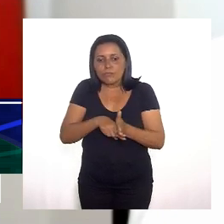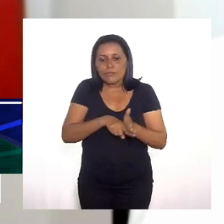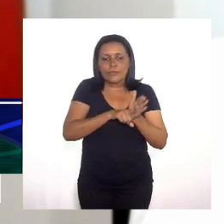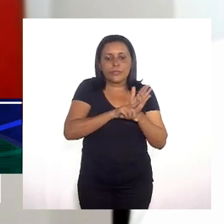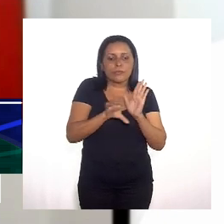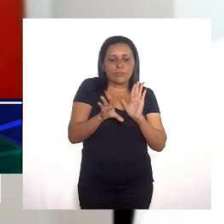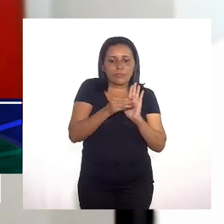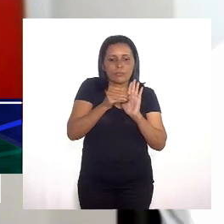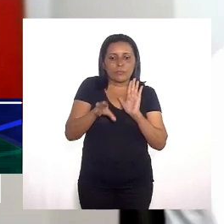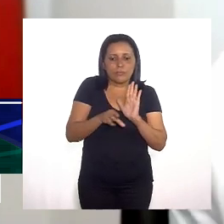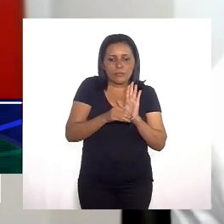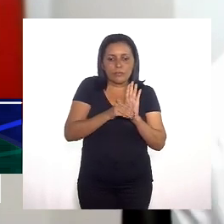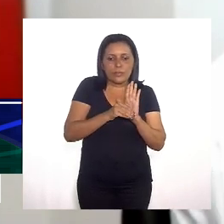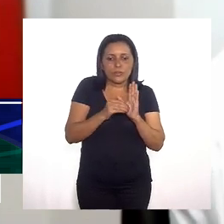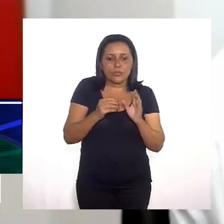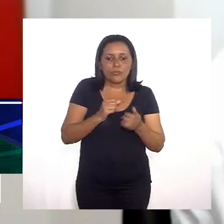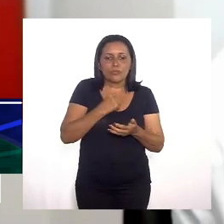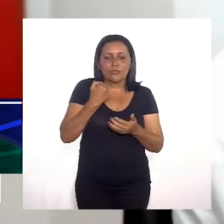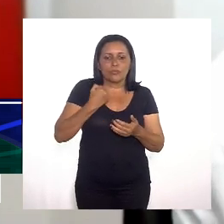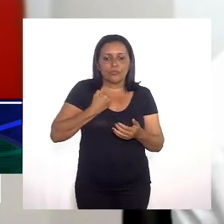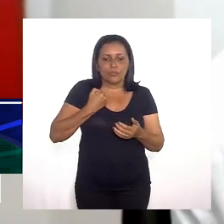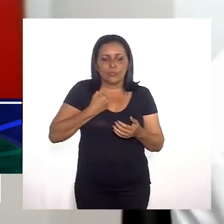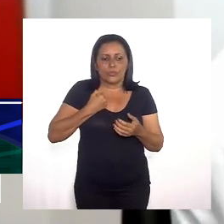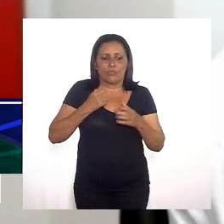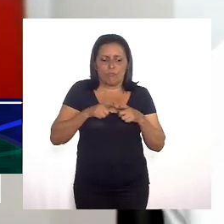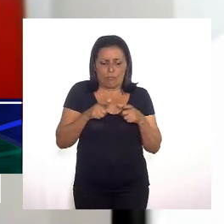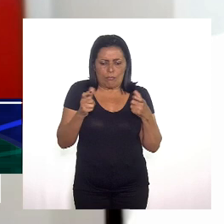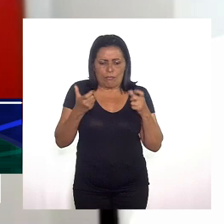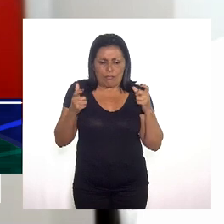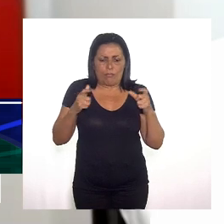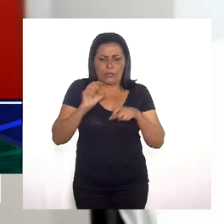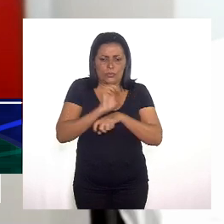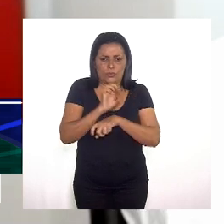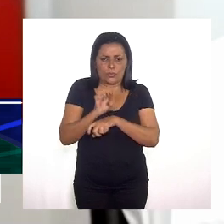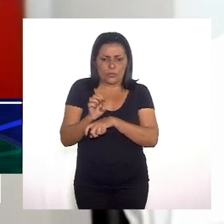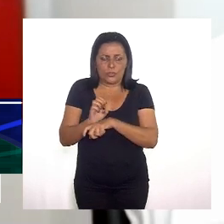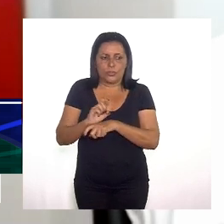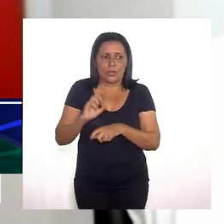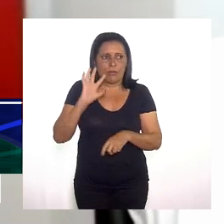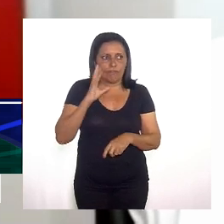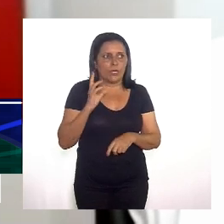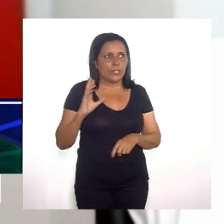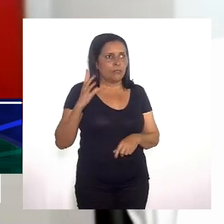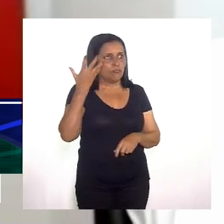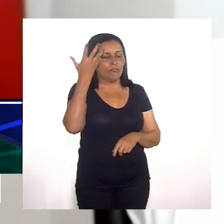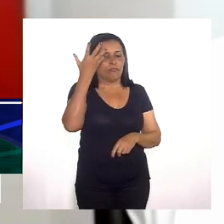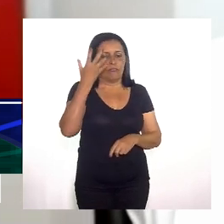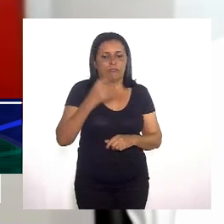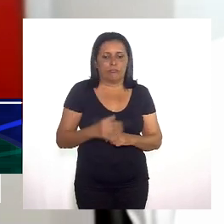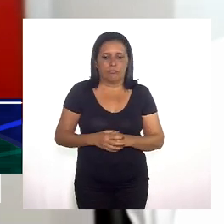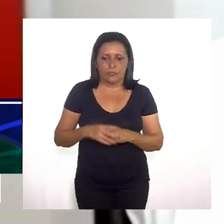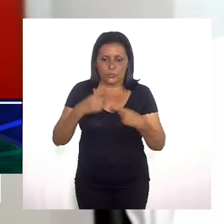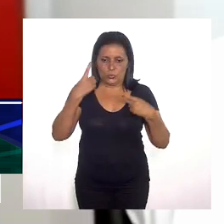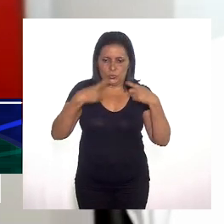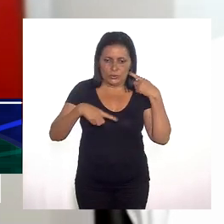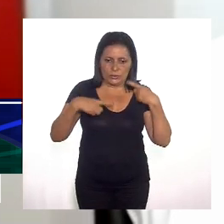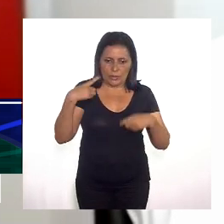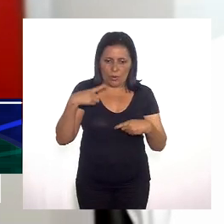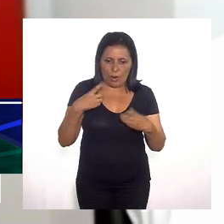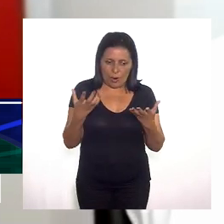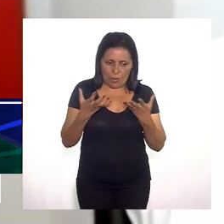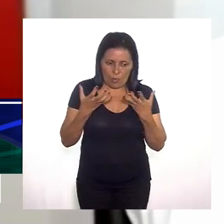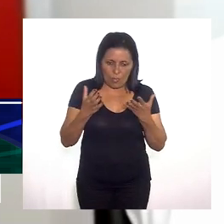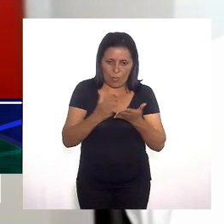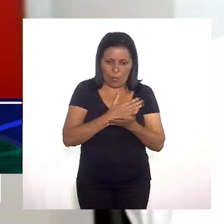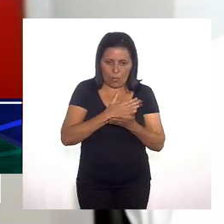dos inúmeros incêndios que têm ocorrido no estado do Rio de Janeiro e propor soluções. Em discussão. Não havendo que queira discutir,